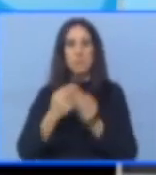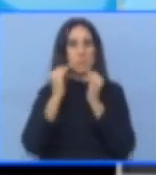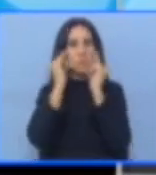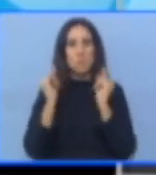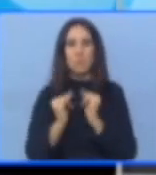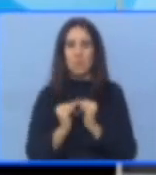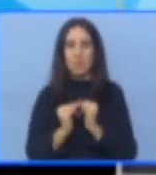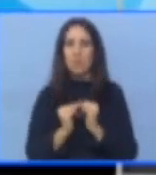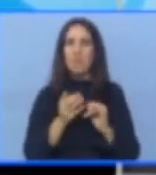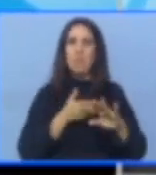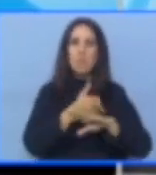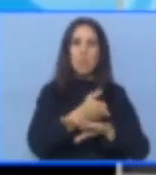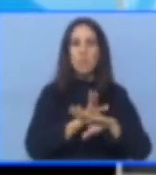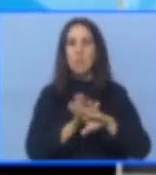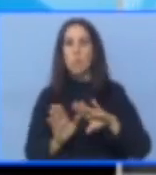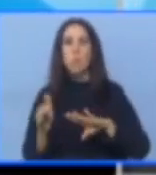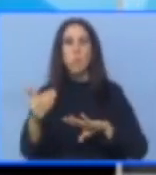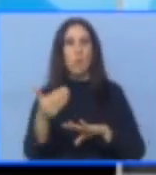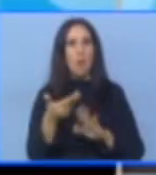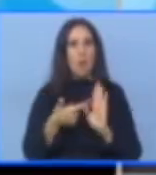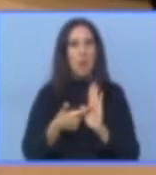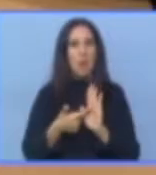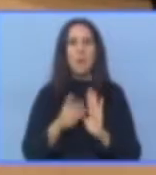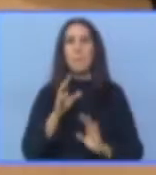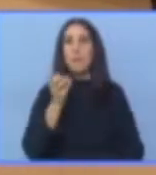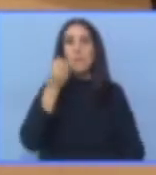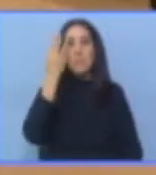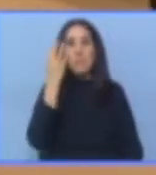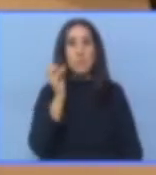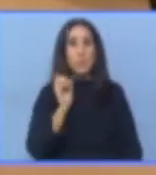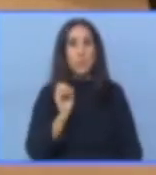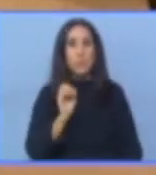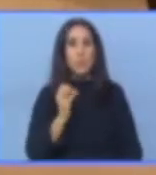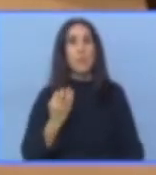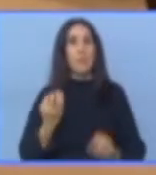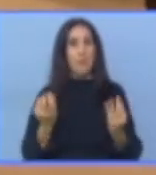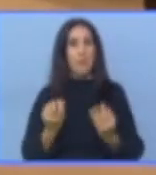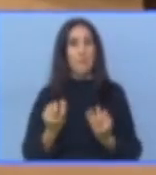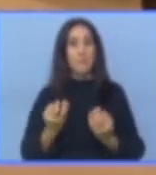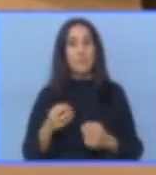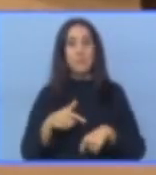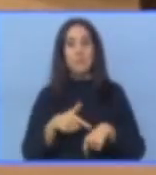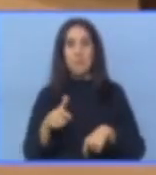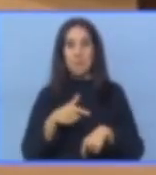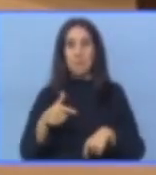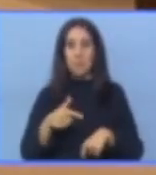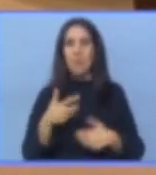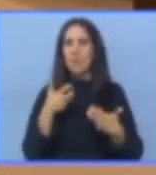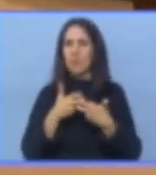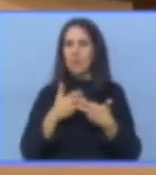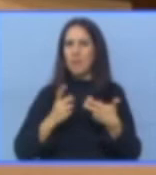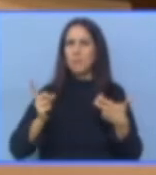internacional, direta ou indiretamente, as coisas estão ali referidas. Sem esquecer que, de facto, neste tempo, grande parte das